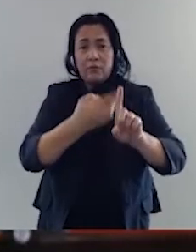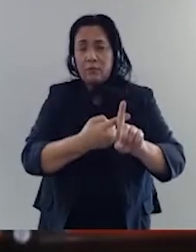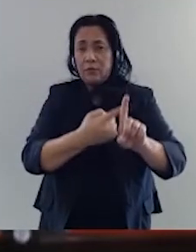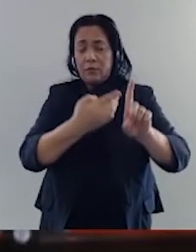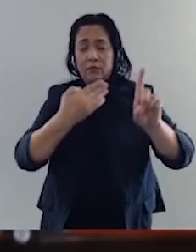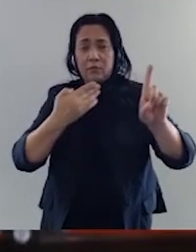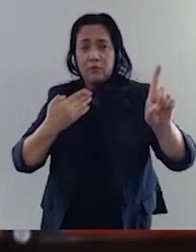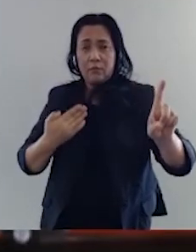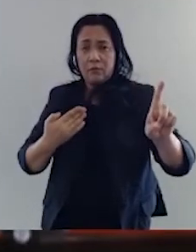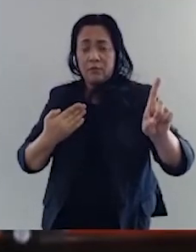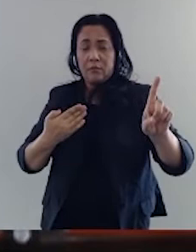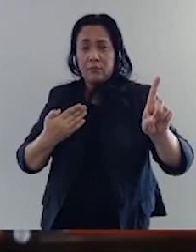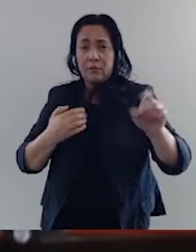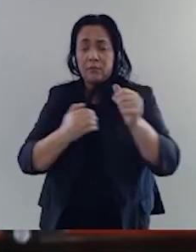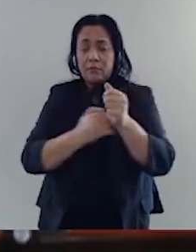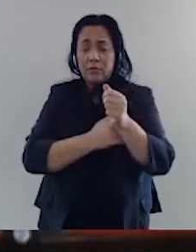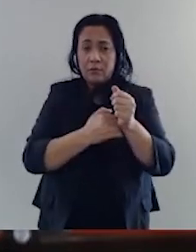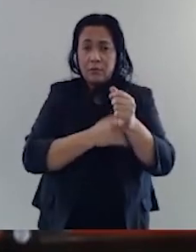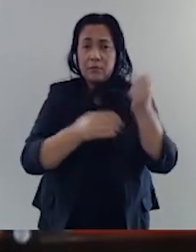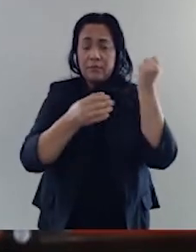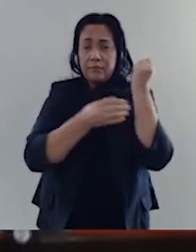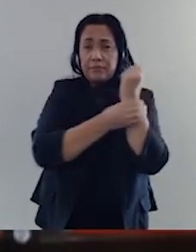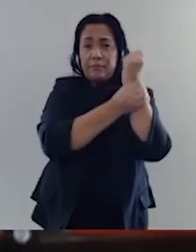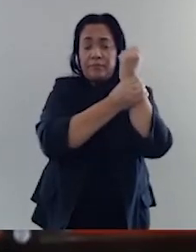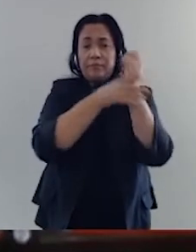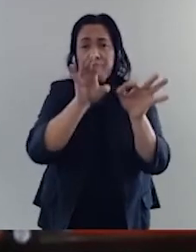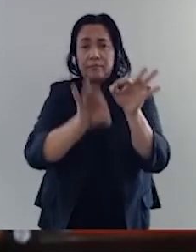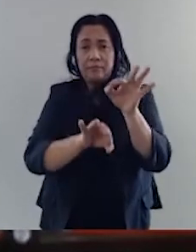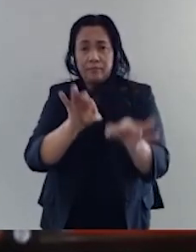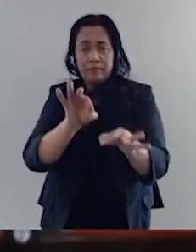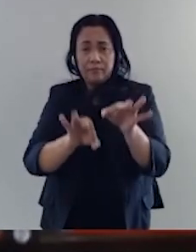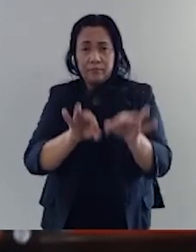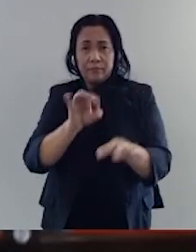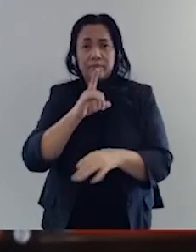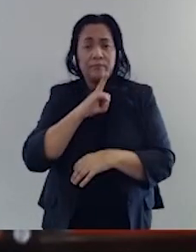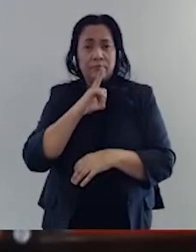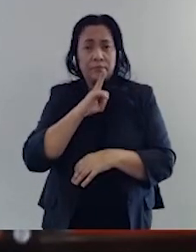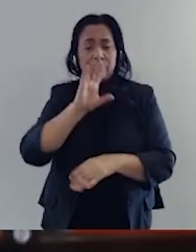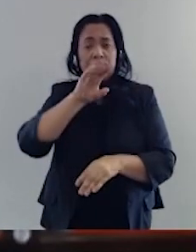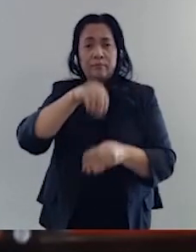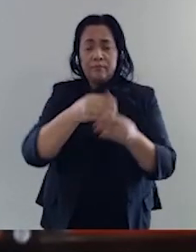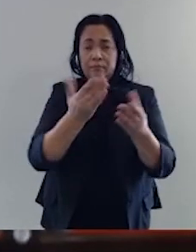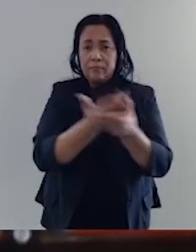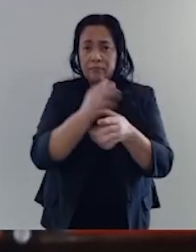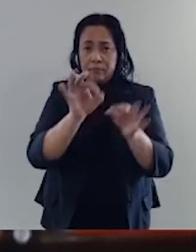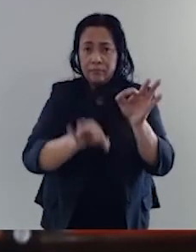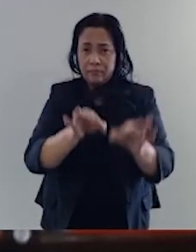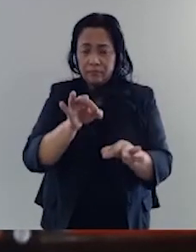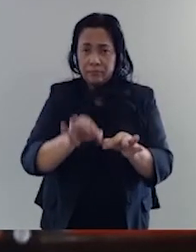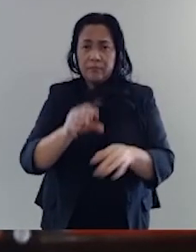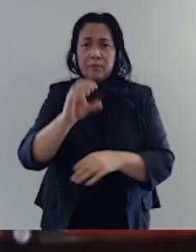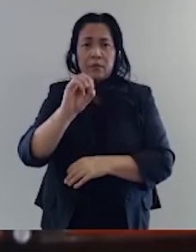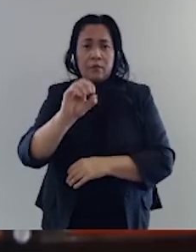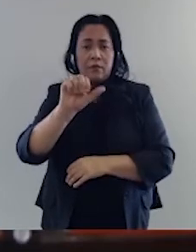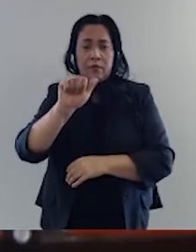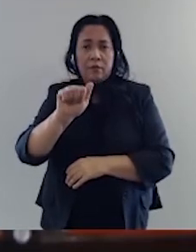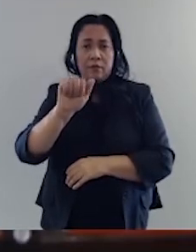sigilo dos seus dados e à segurança jurídica que isso representa. Então, a Ordem dos Advogados do Brasil